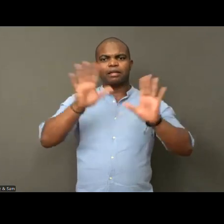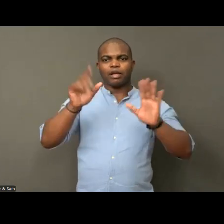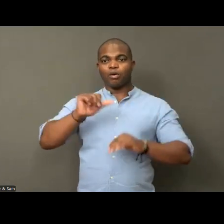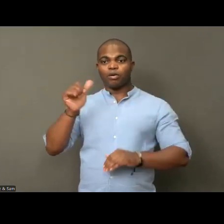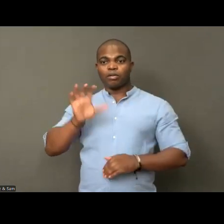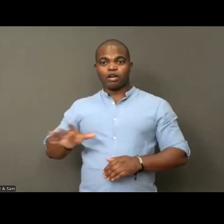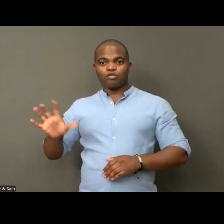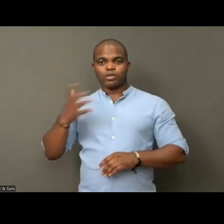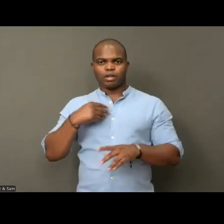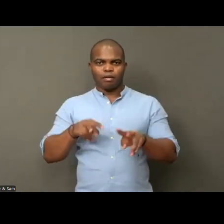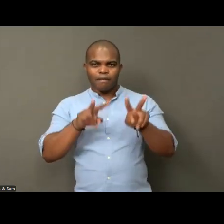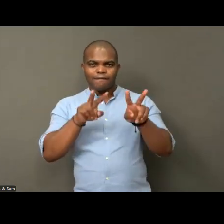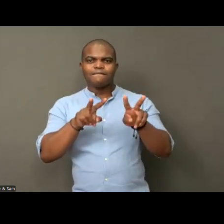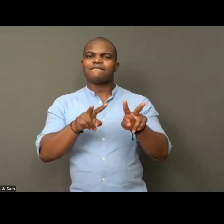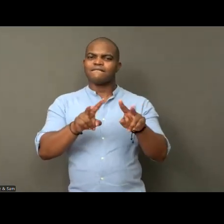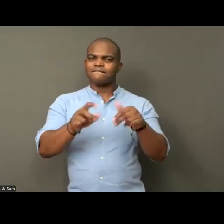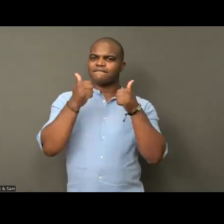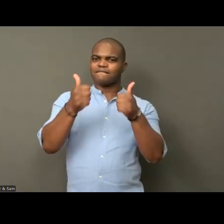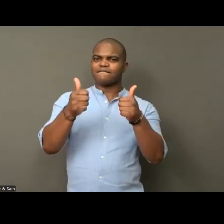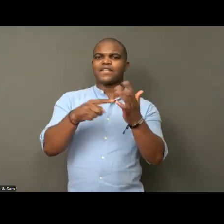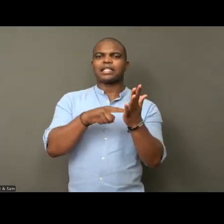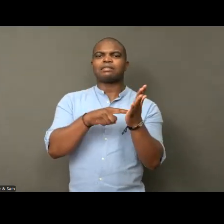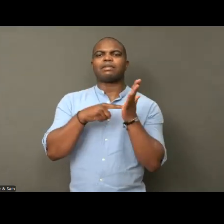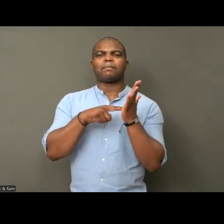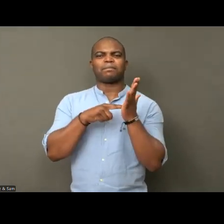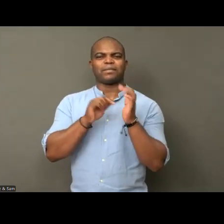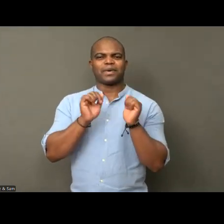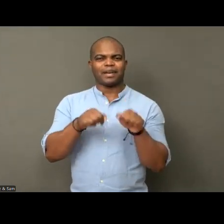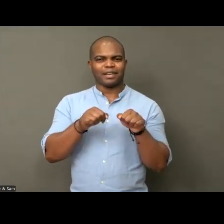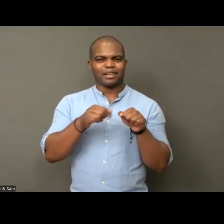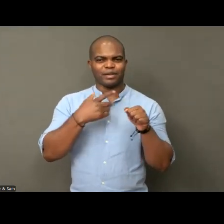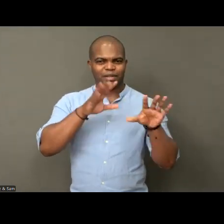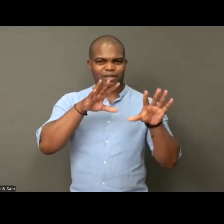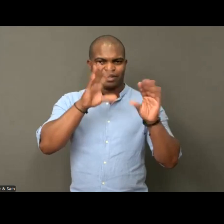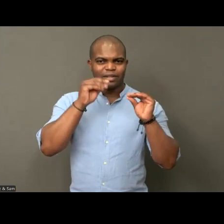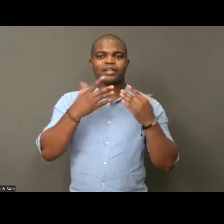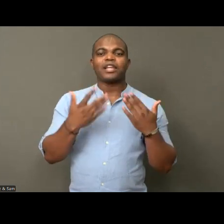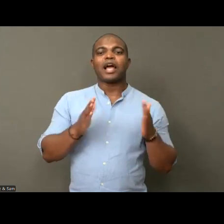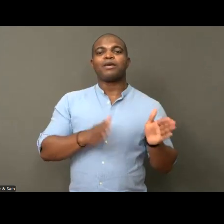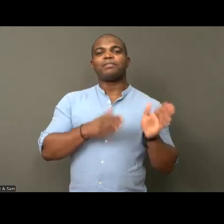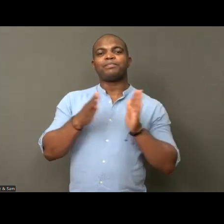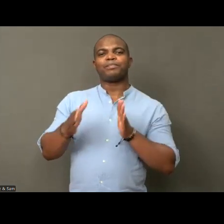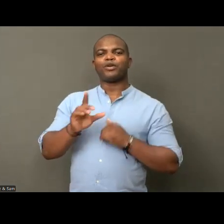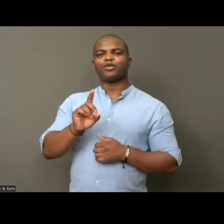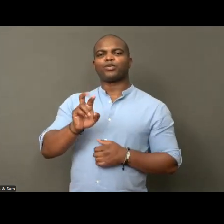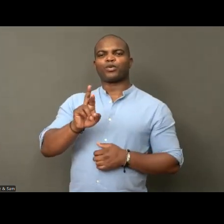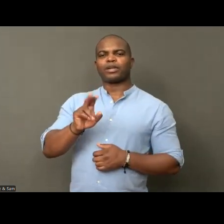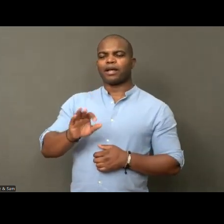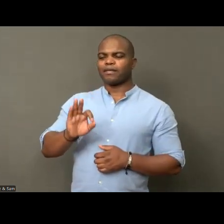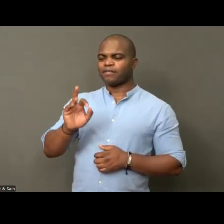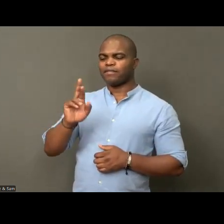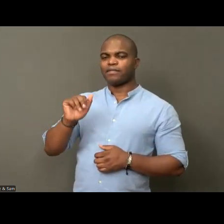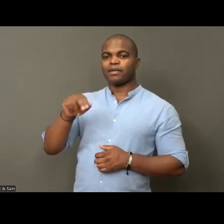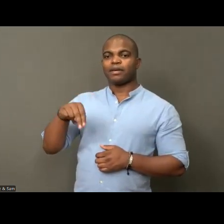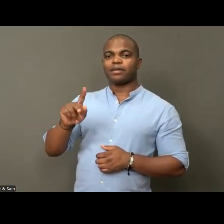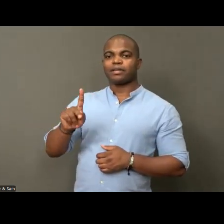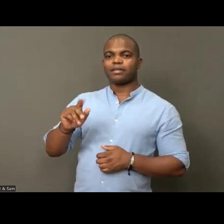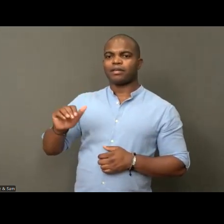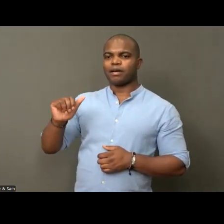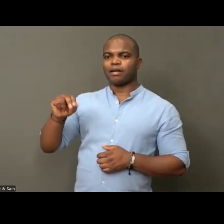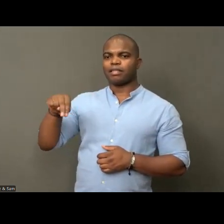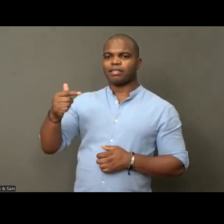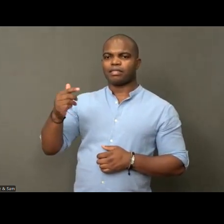países. Agora gostaria de dar as boas-vindas ao Dr. Frank Anthony, excelentíssimo Ministro da Saúde da Guiana, que falará